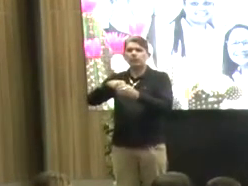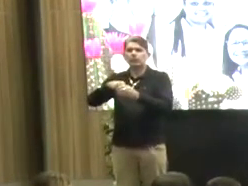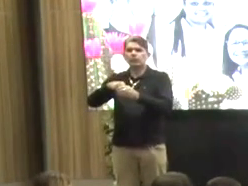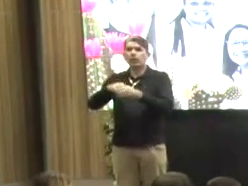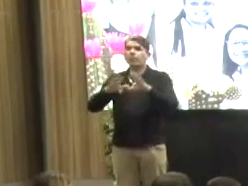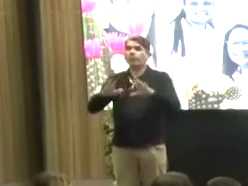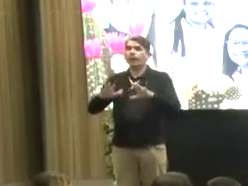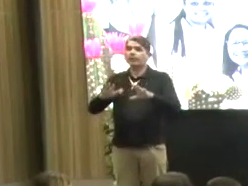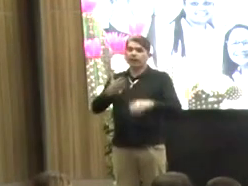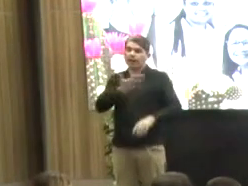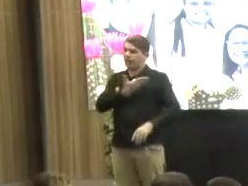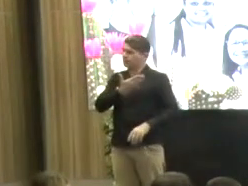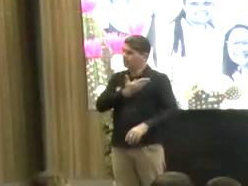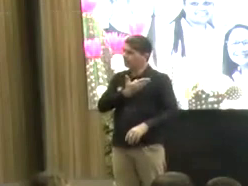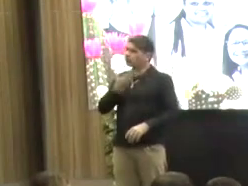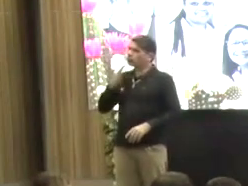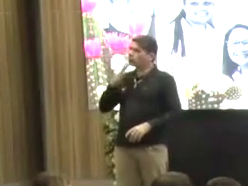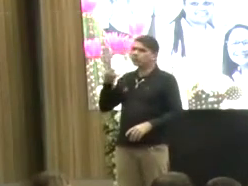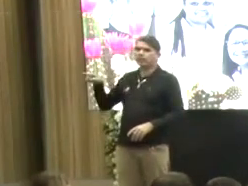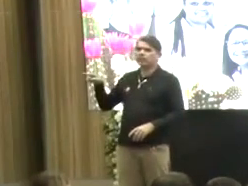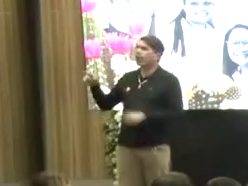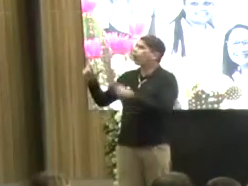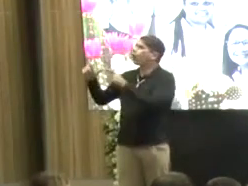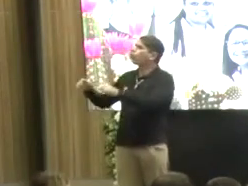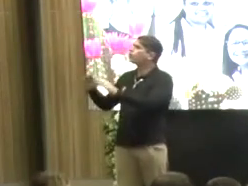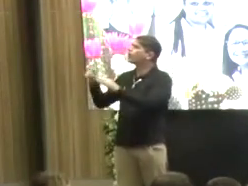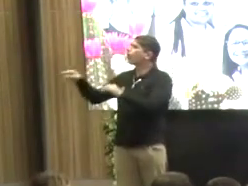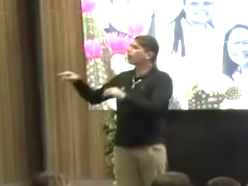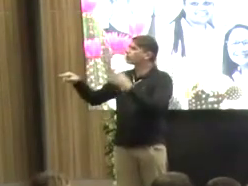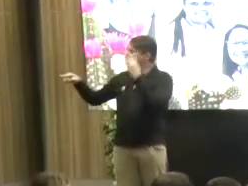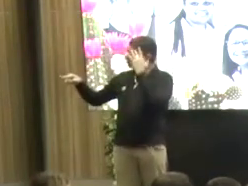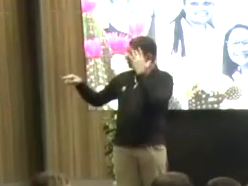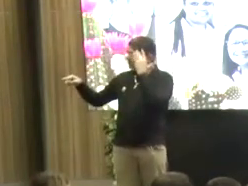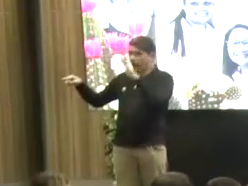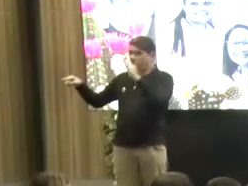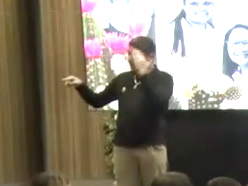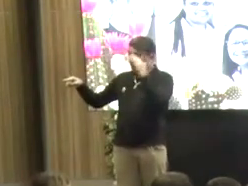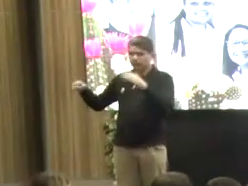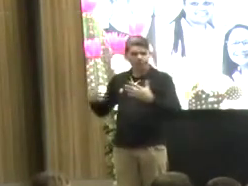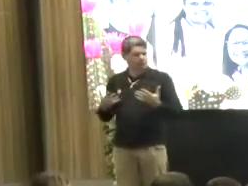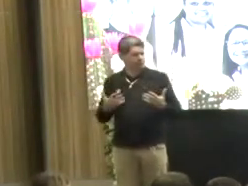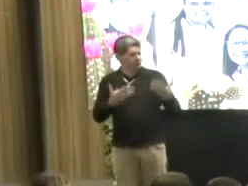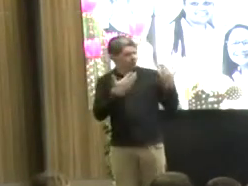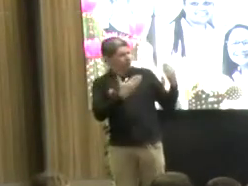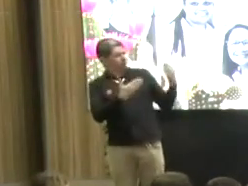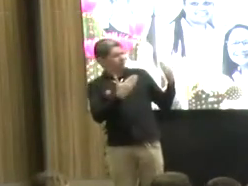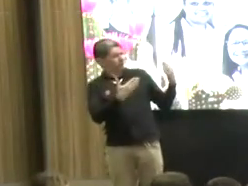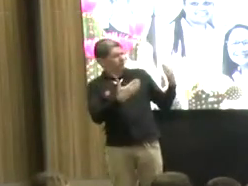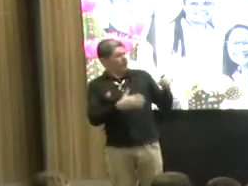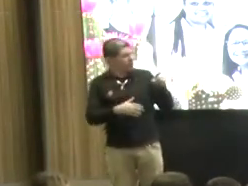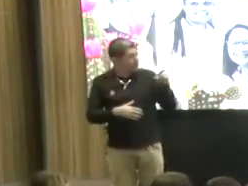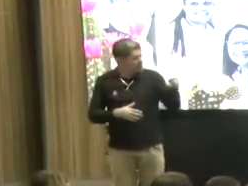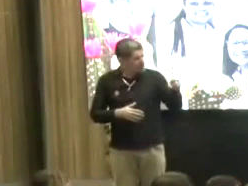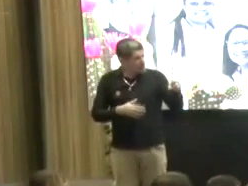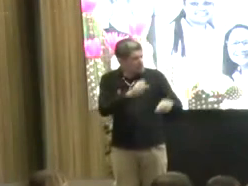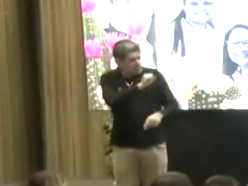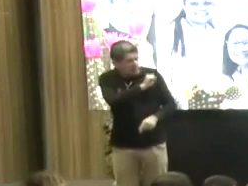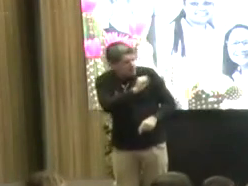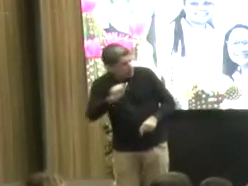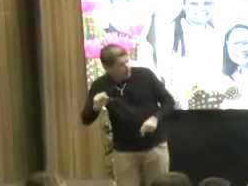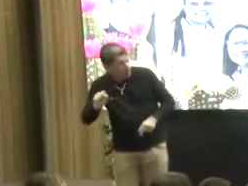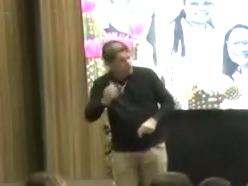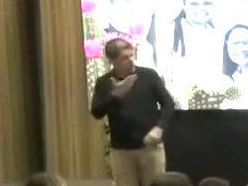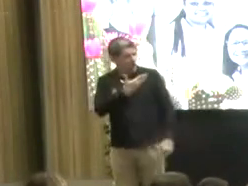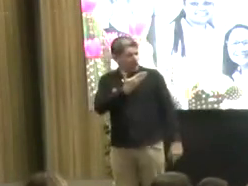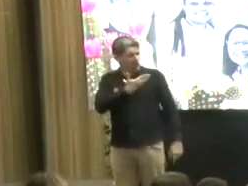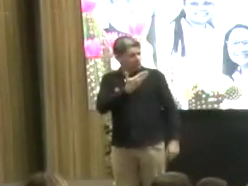outro mora. E aquilo me assustou. Que diabo é isso? Como é que você convive um semestre com